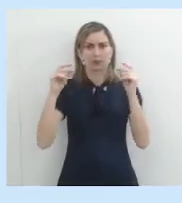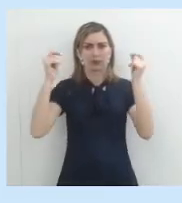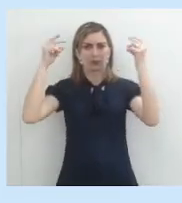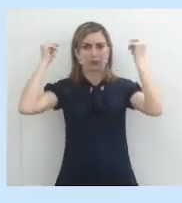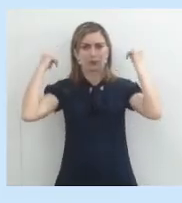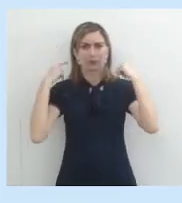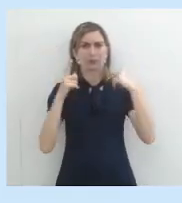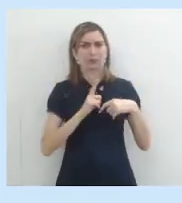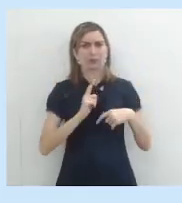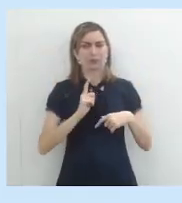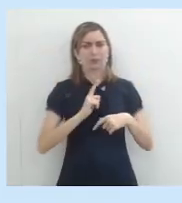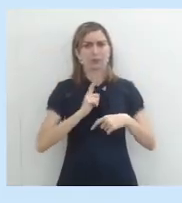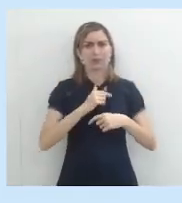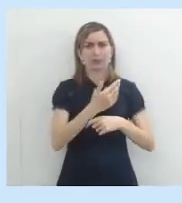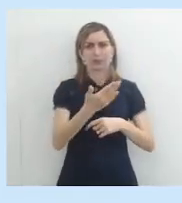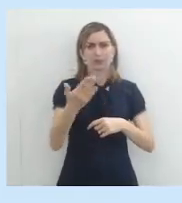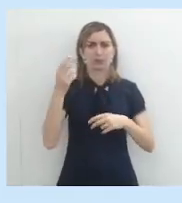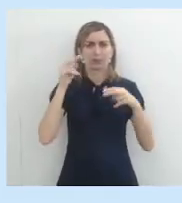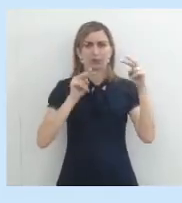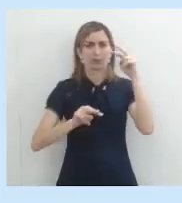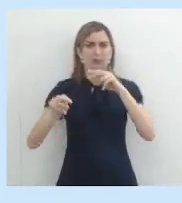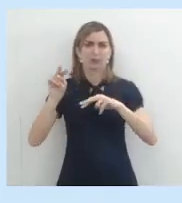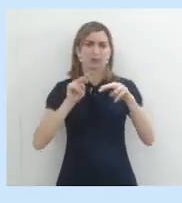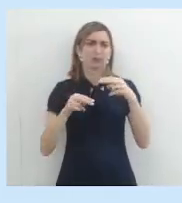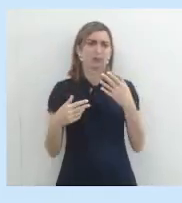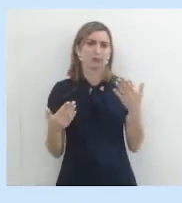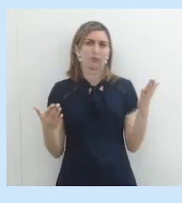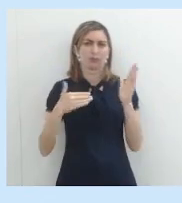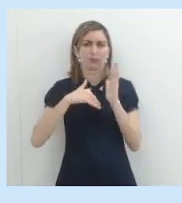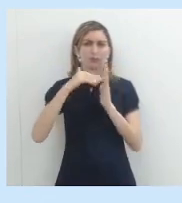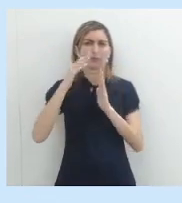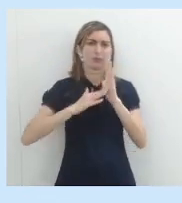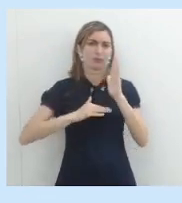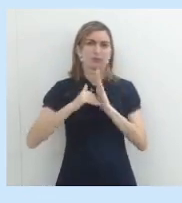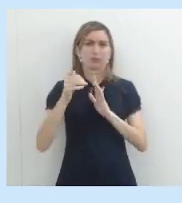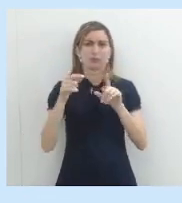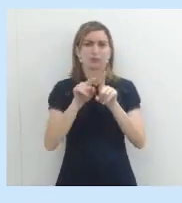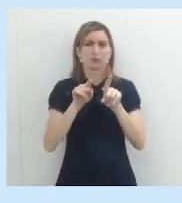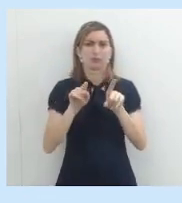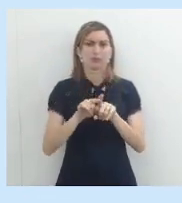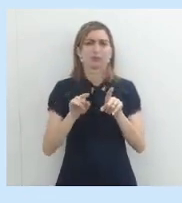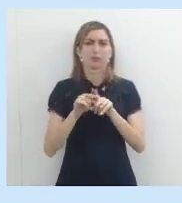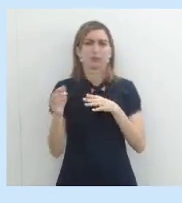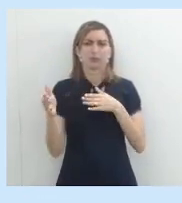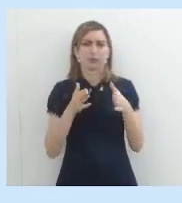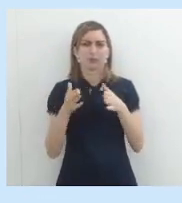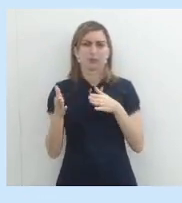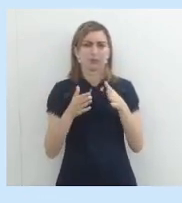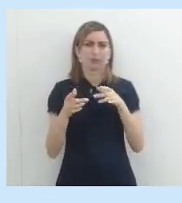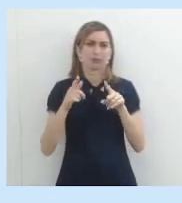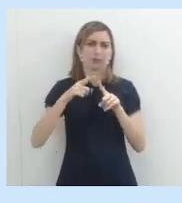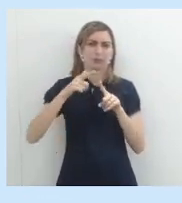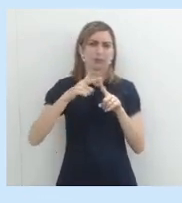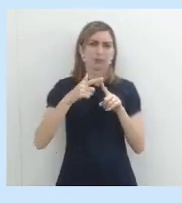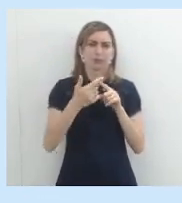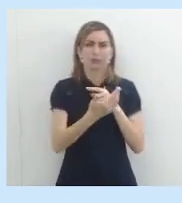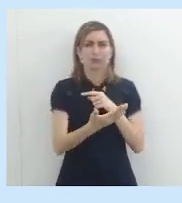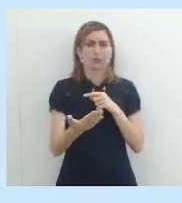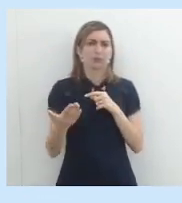ter pinacotecas que você vai ver pinturas de todas as épocas, né? Que você pode